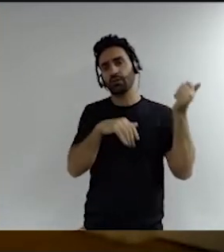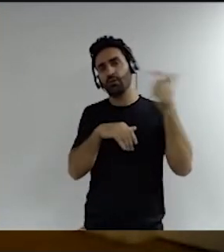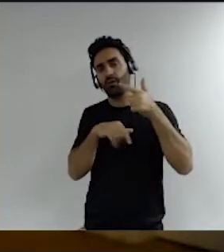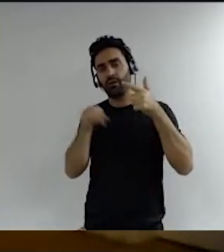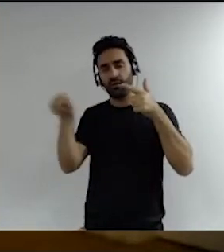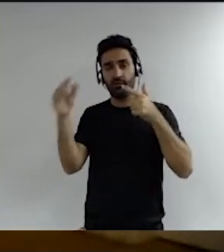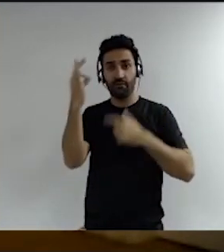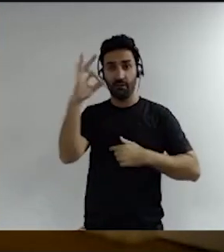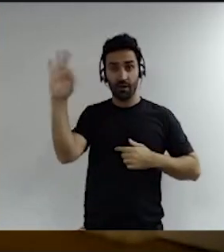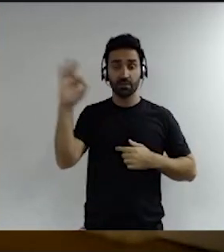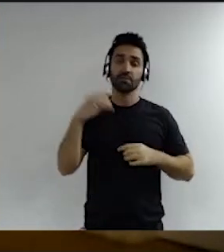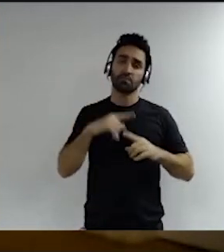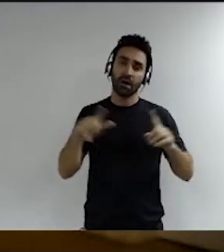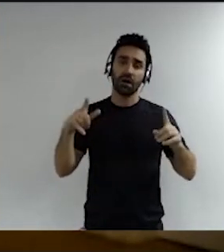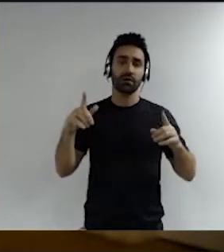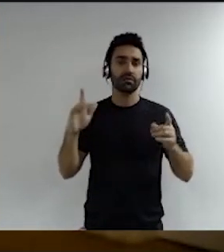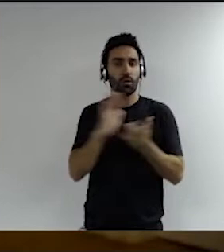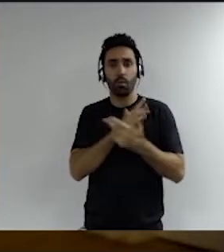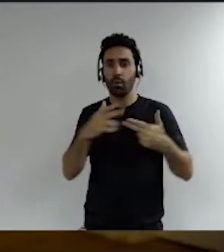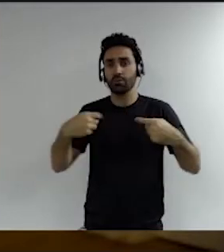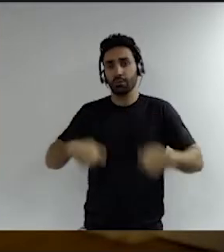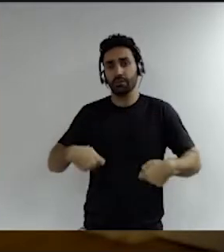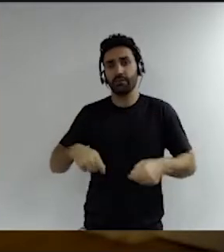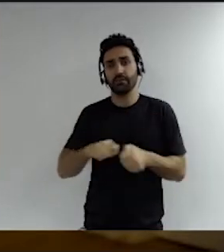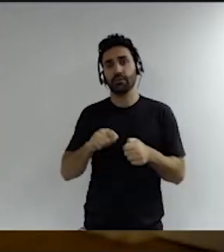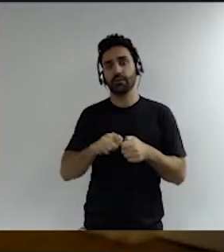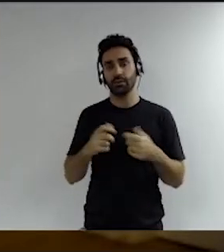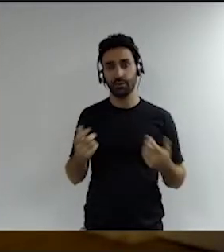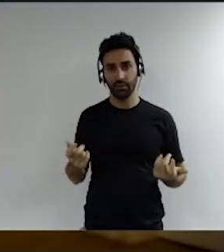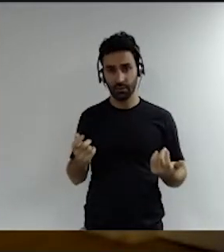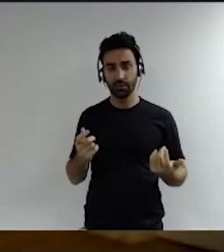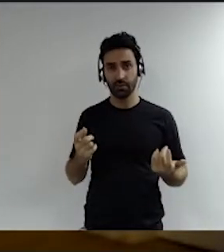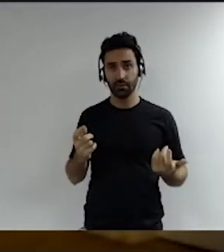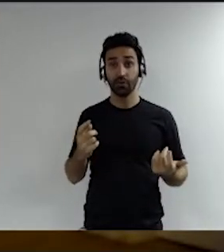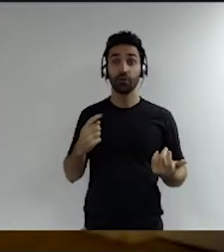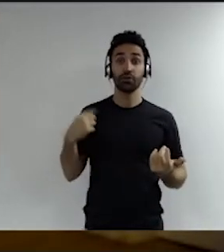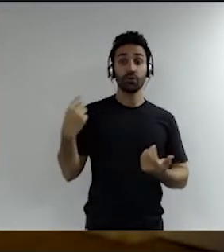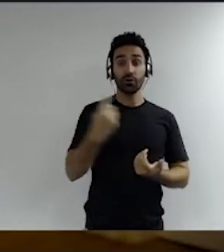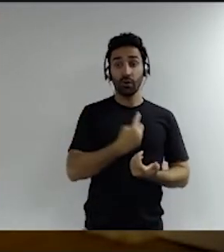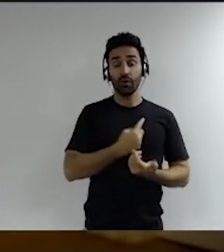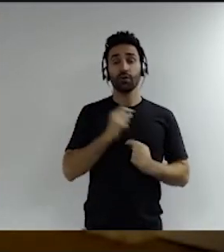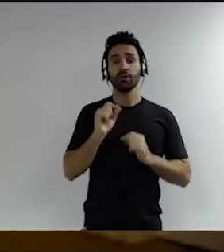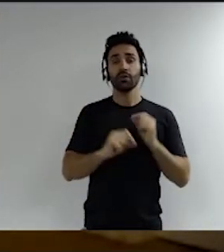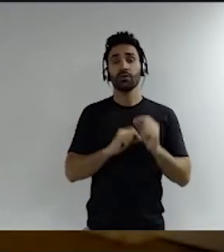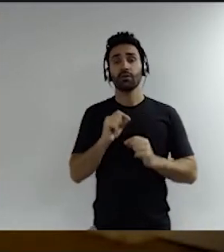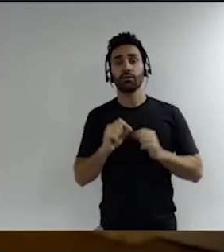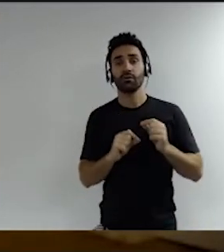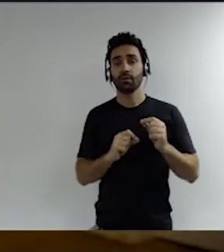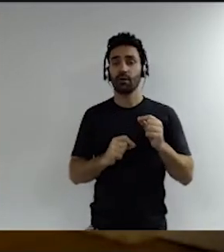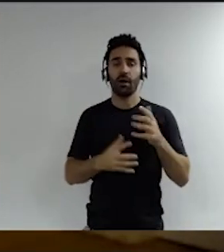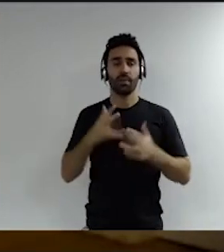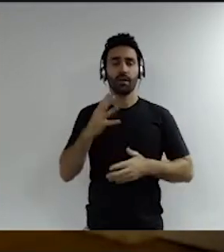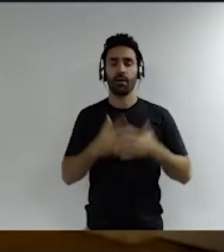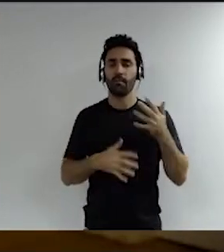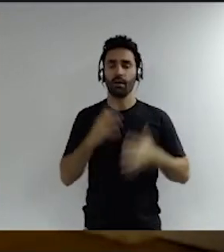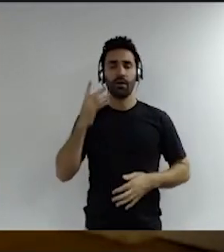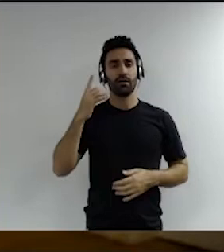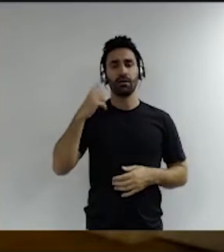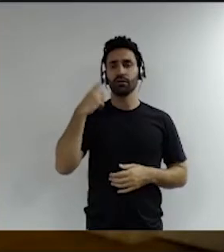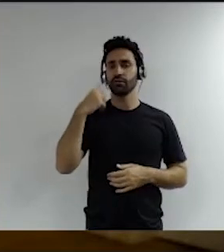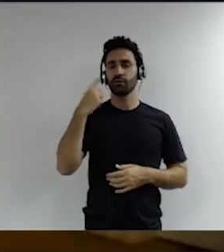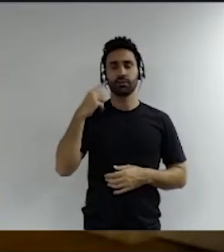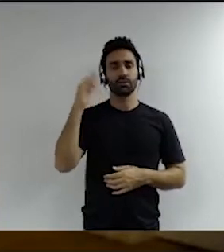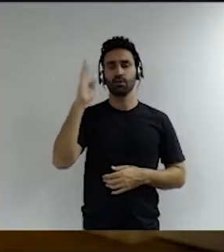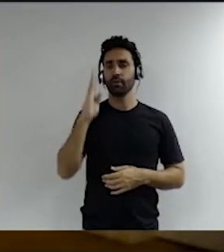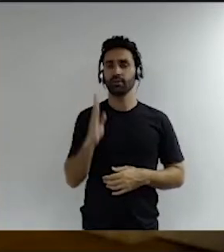algo precisa ser feito, porque nós estamos inviabilizando a advocacia no Brasil de